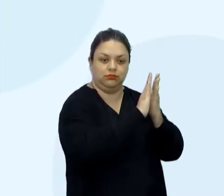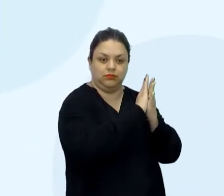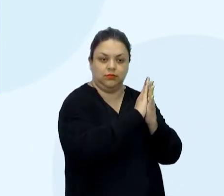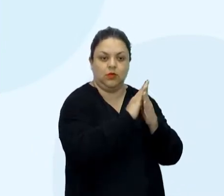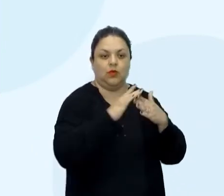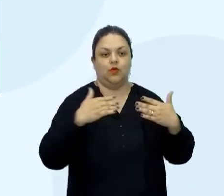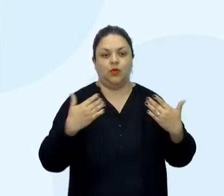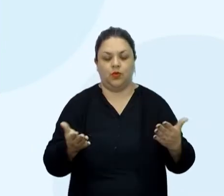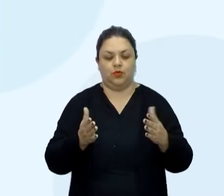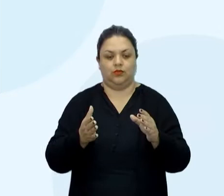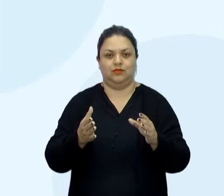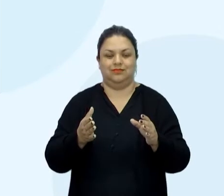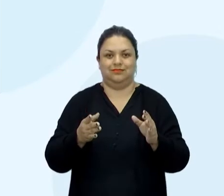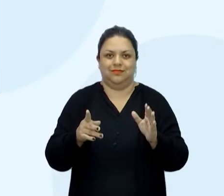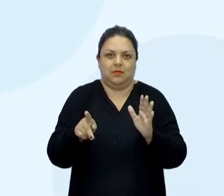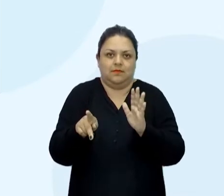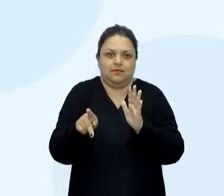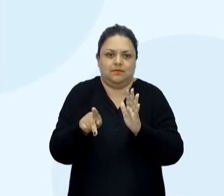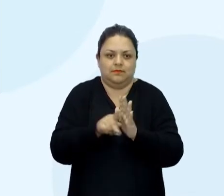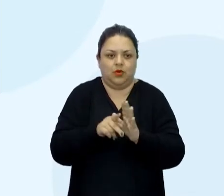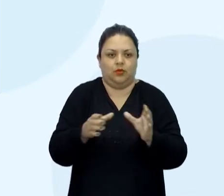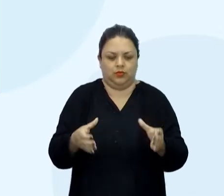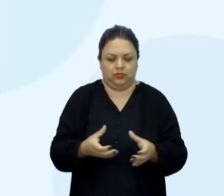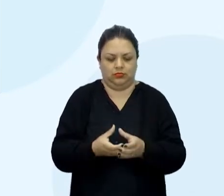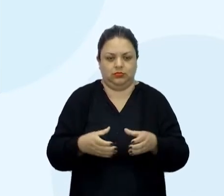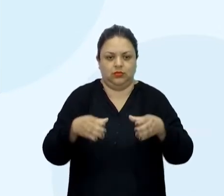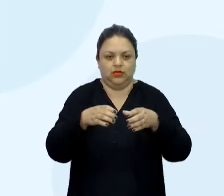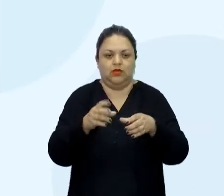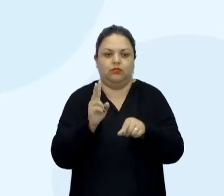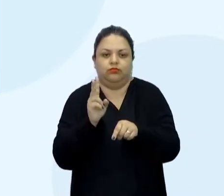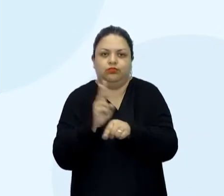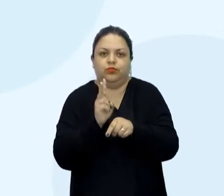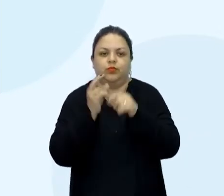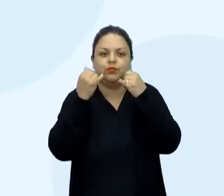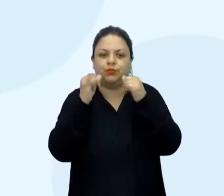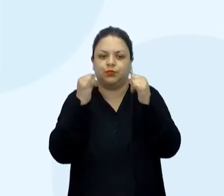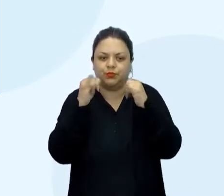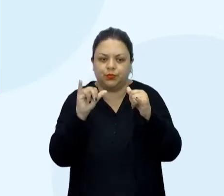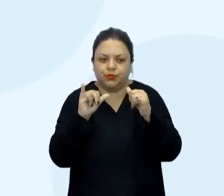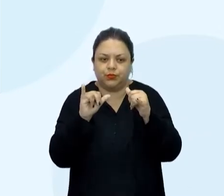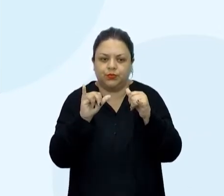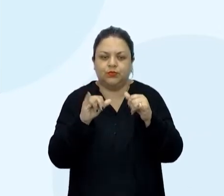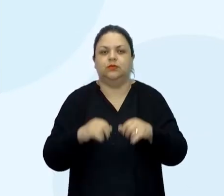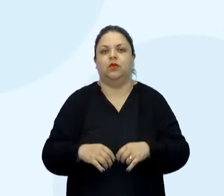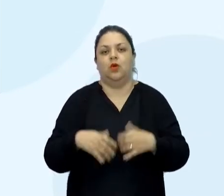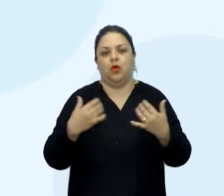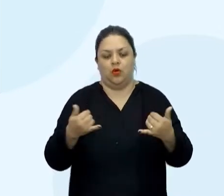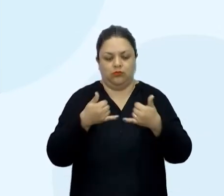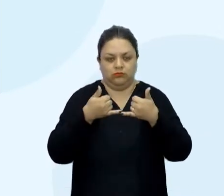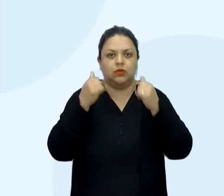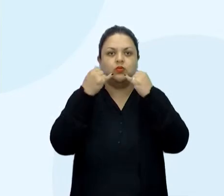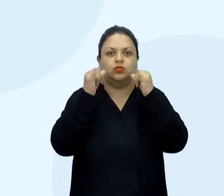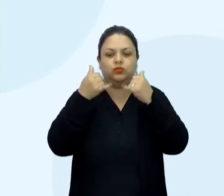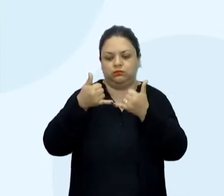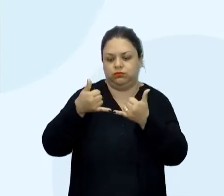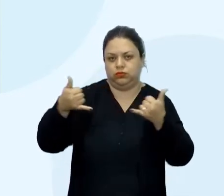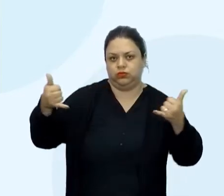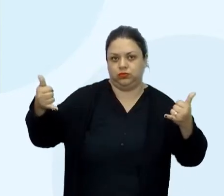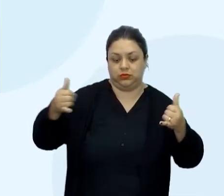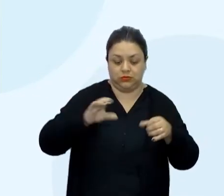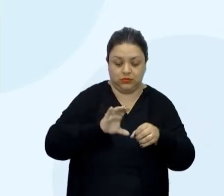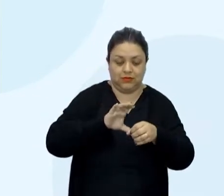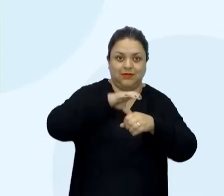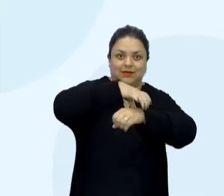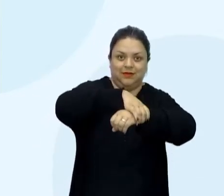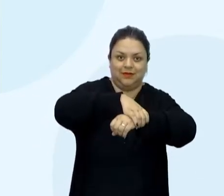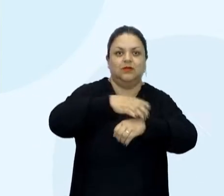utilizadas como isolantes, tá? Como substratos e semicondutores também podem fazer o papel das duas coisas, né?